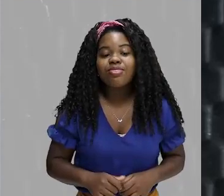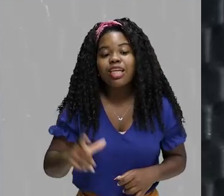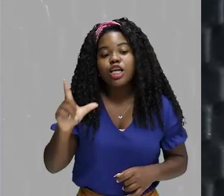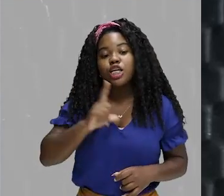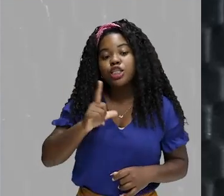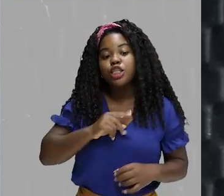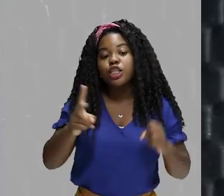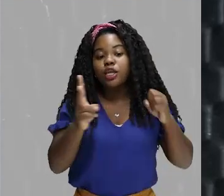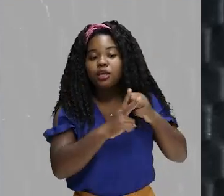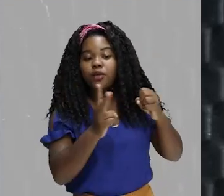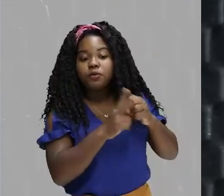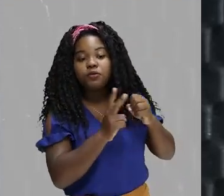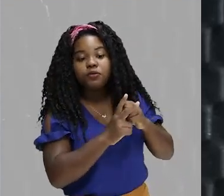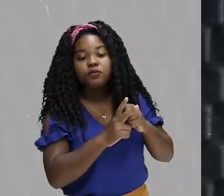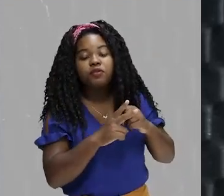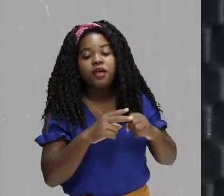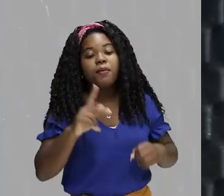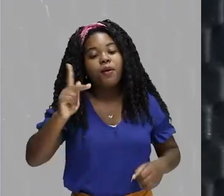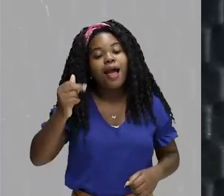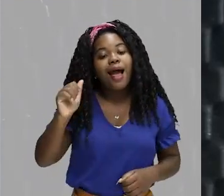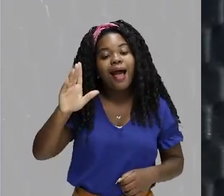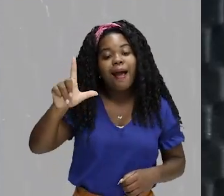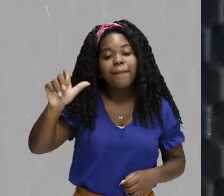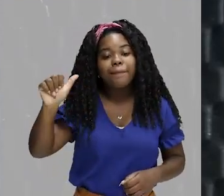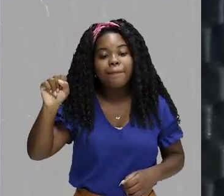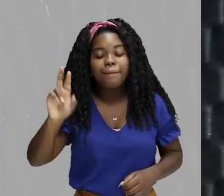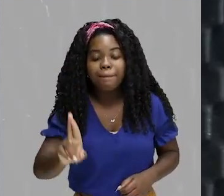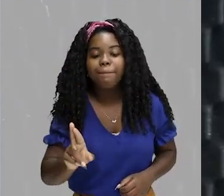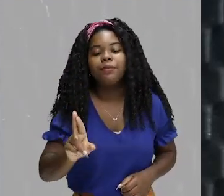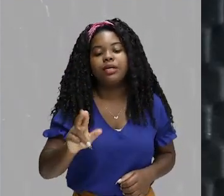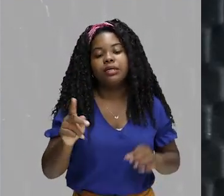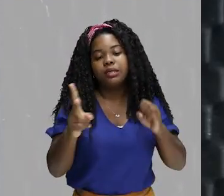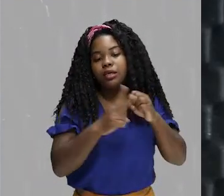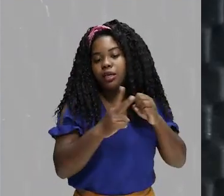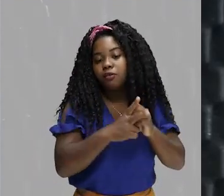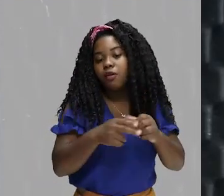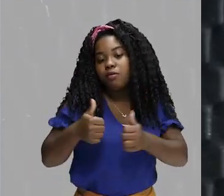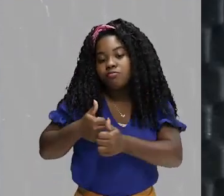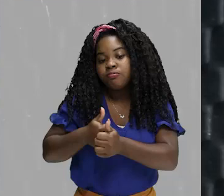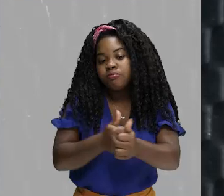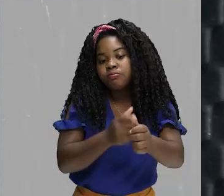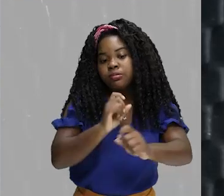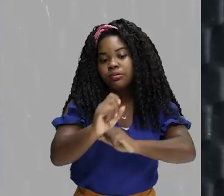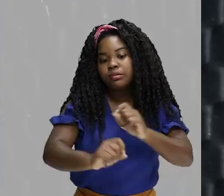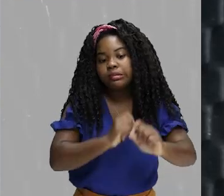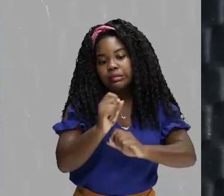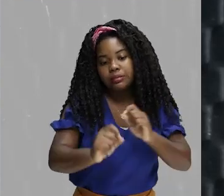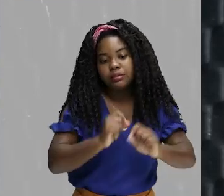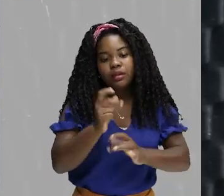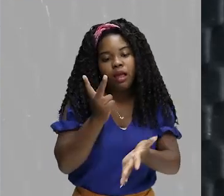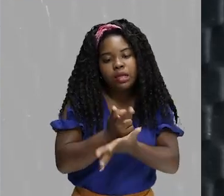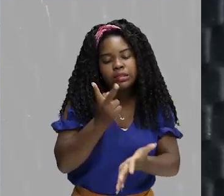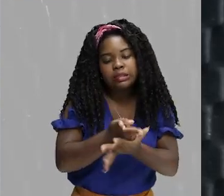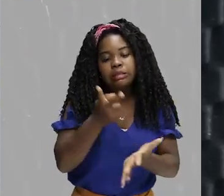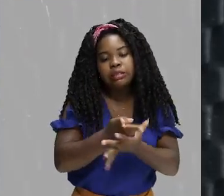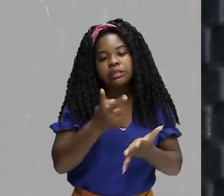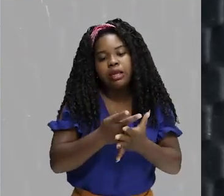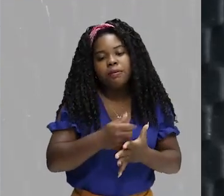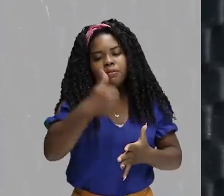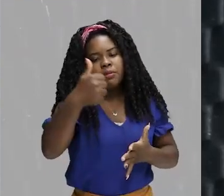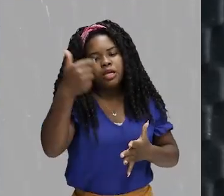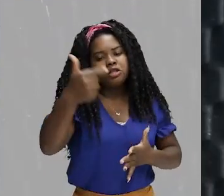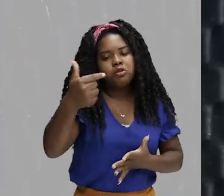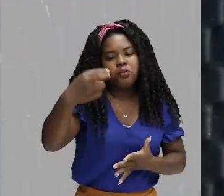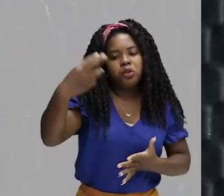verbo hablar, que é o verbo que vai me acompanhar em toda a conjugação